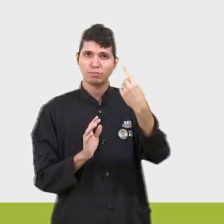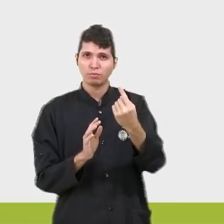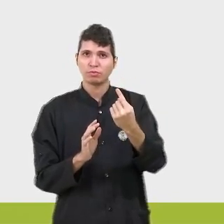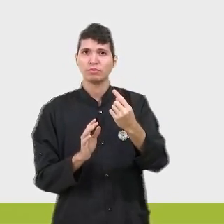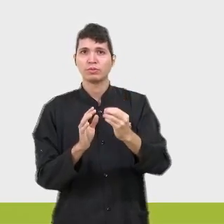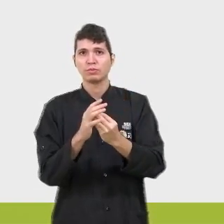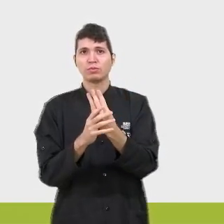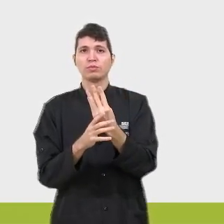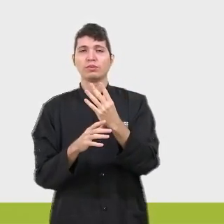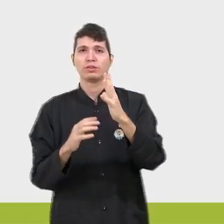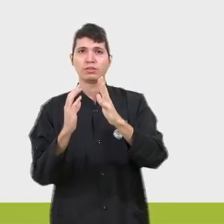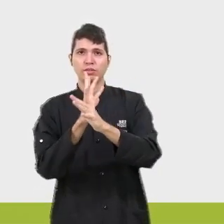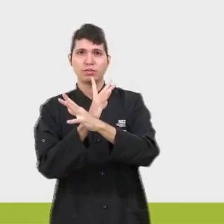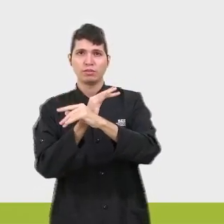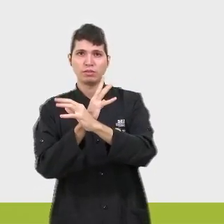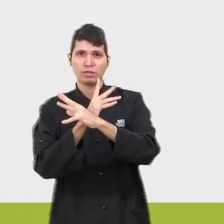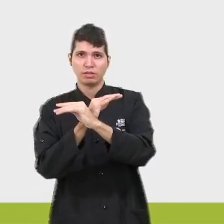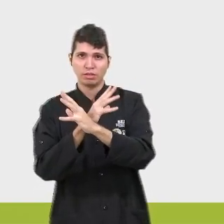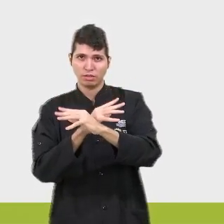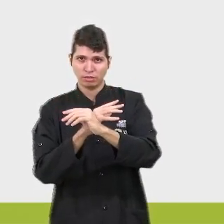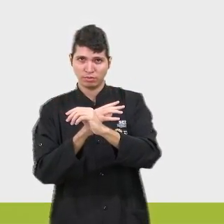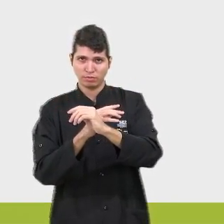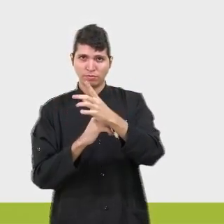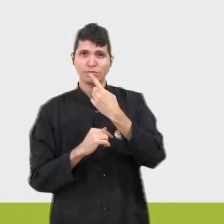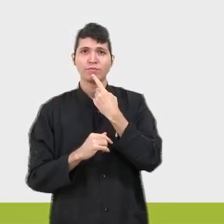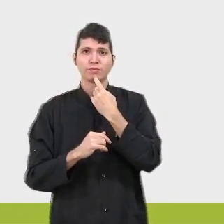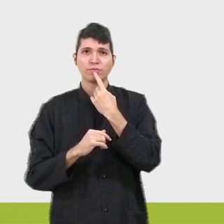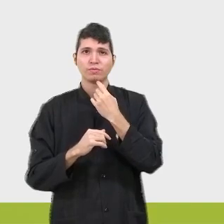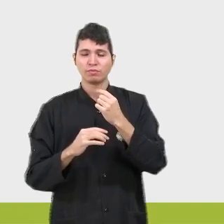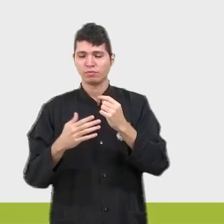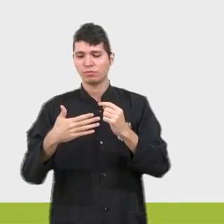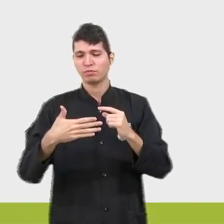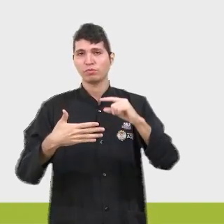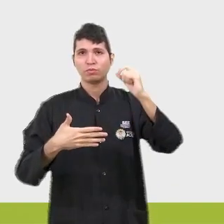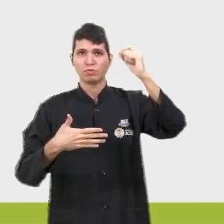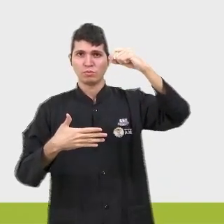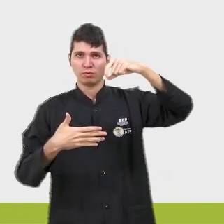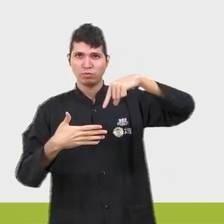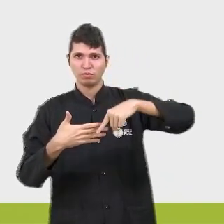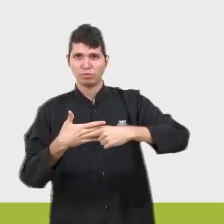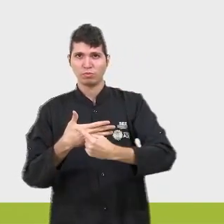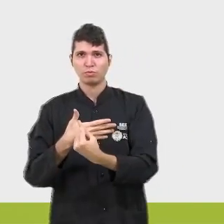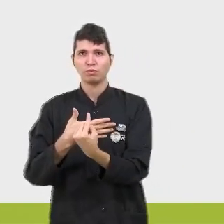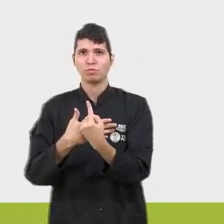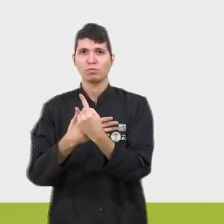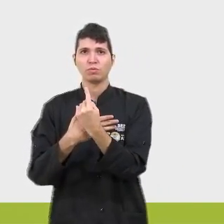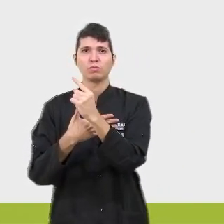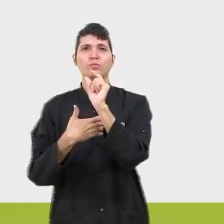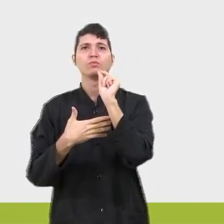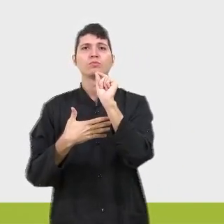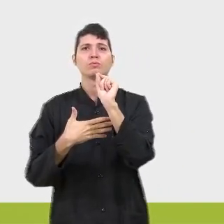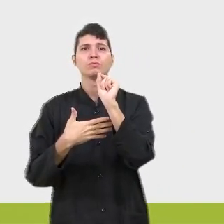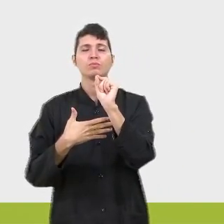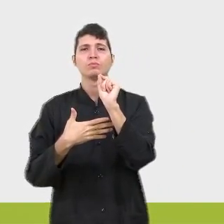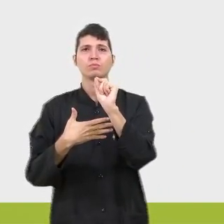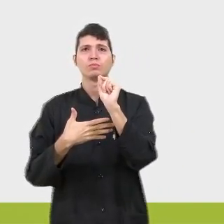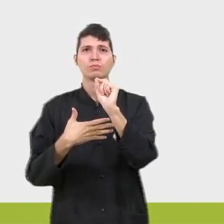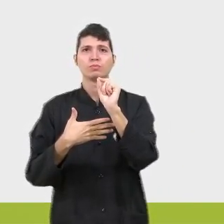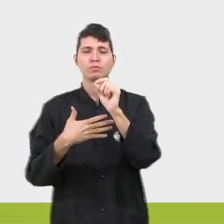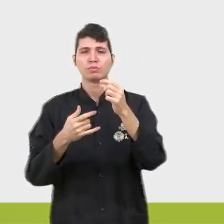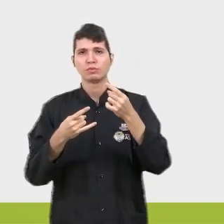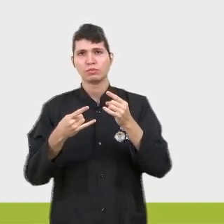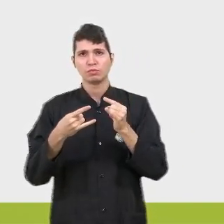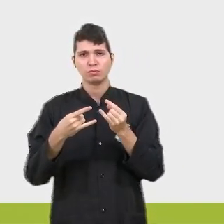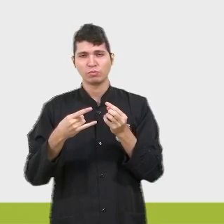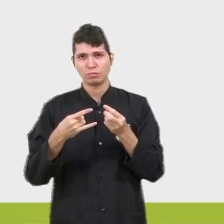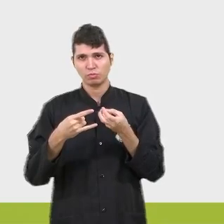verdes apresentam gametófito dominante. O que é gametófito, professor? Bom, a reprodução das